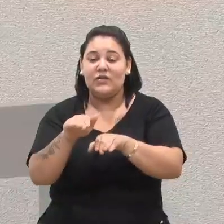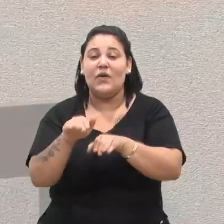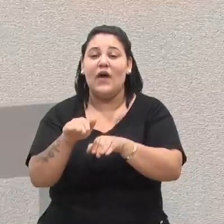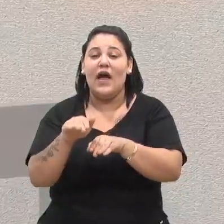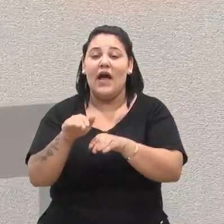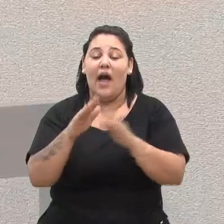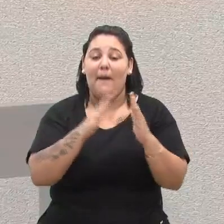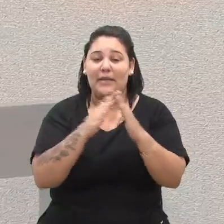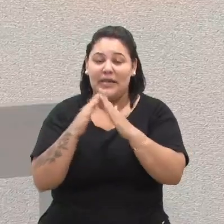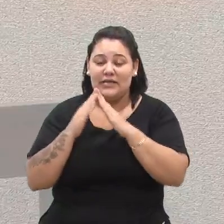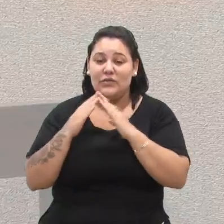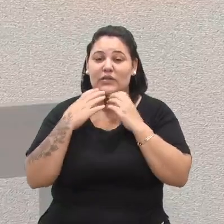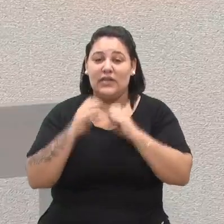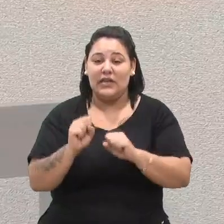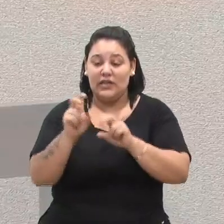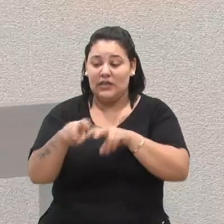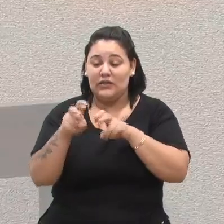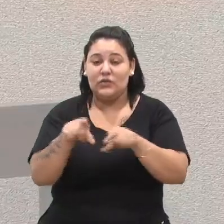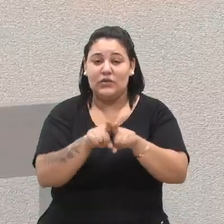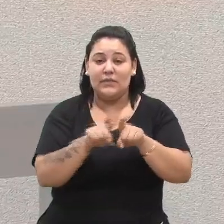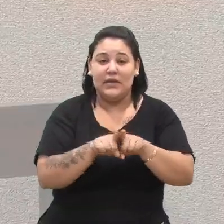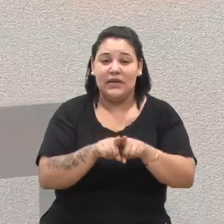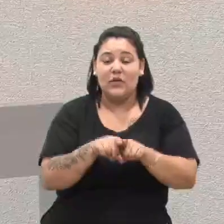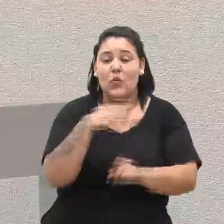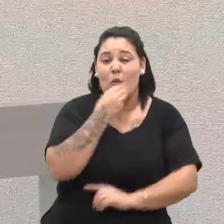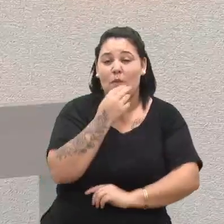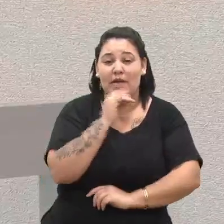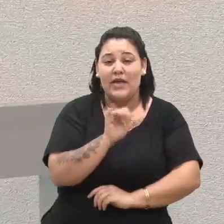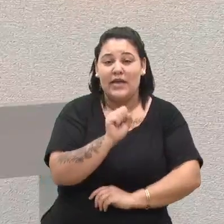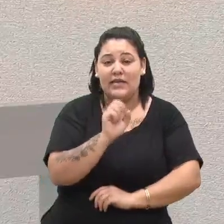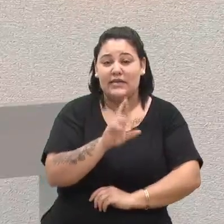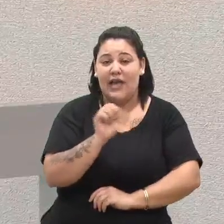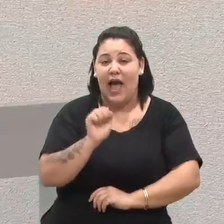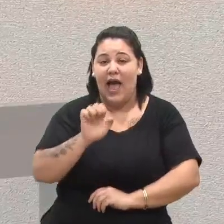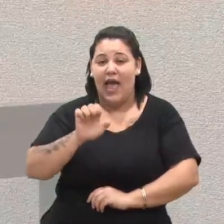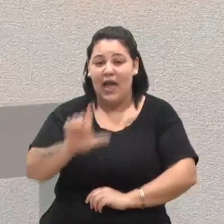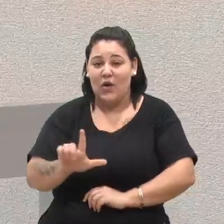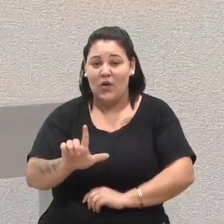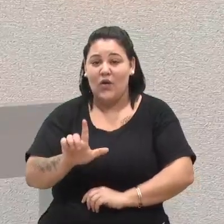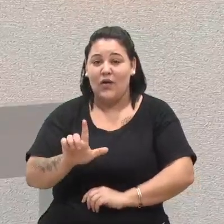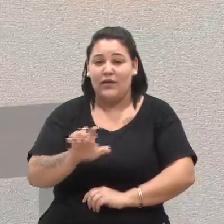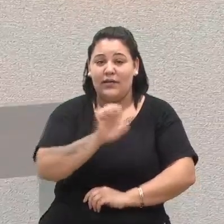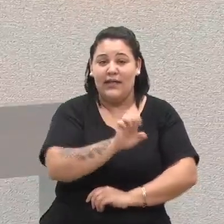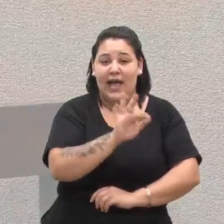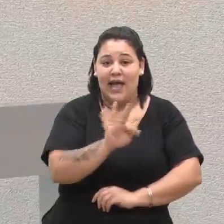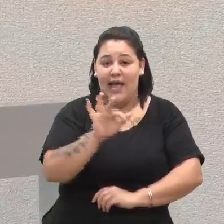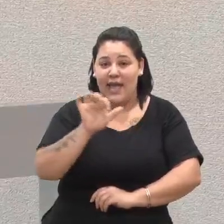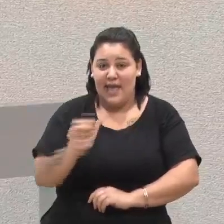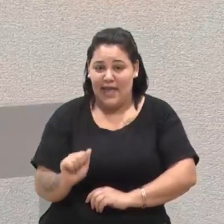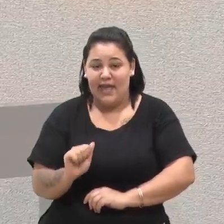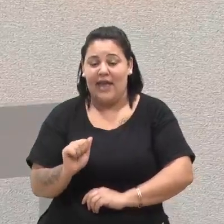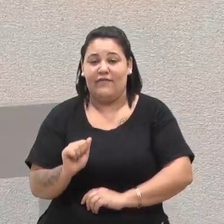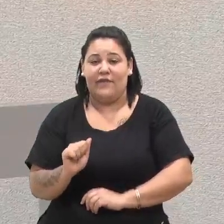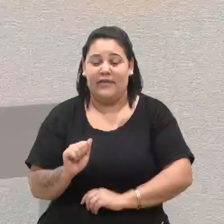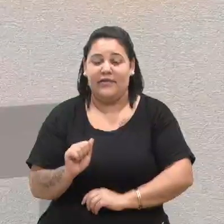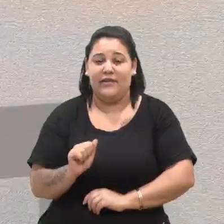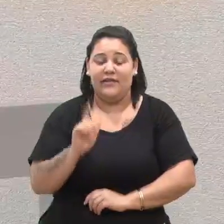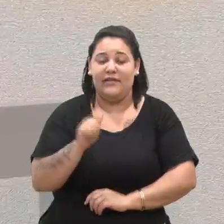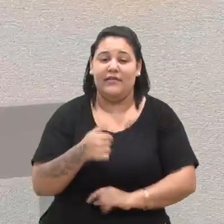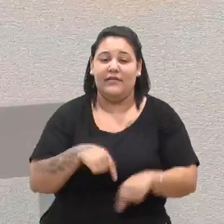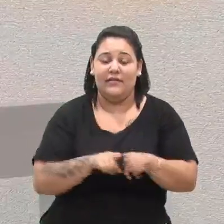Agricultura e o senhor Israel, diretor da Escola Pública Agrícola, incansável no atendimento,